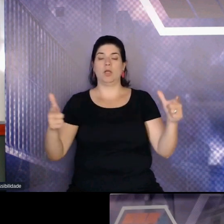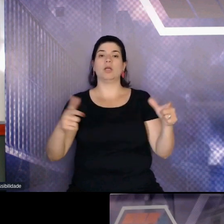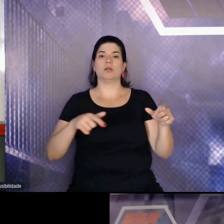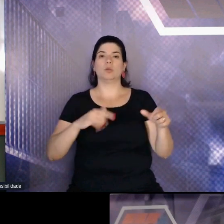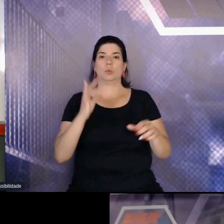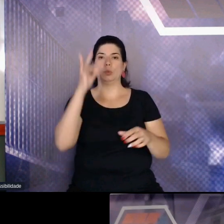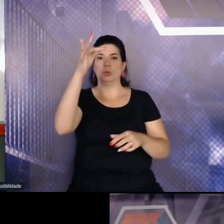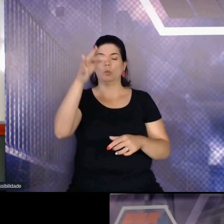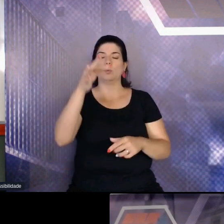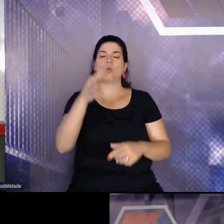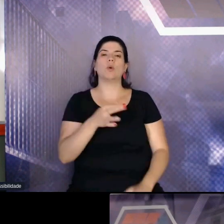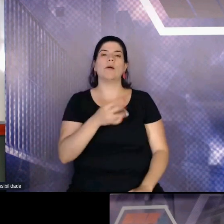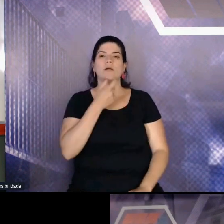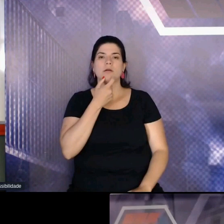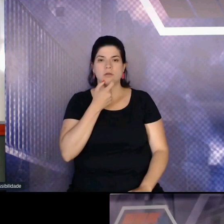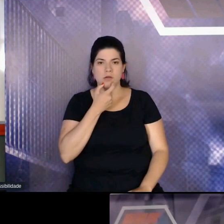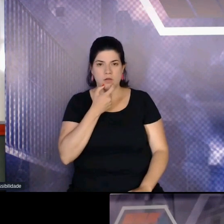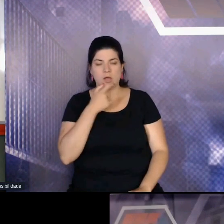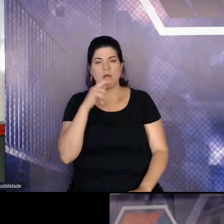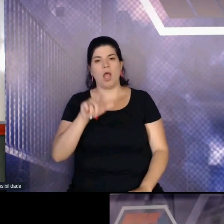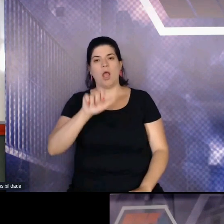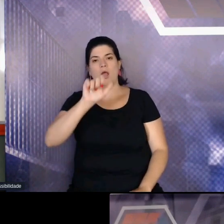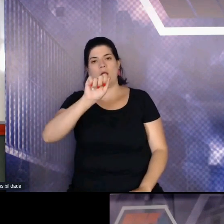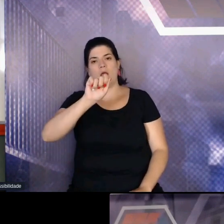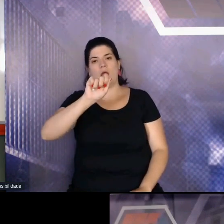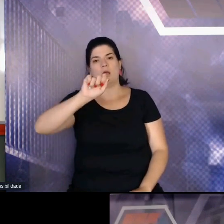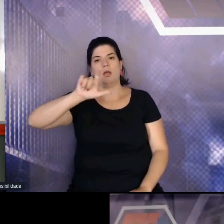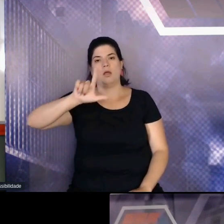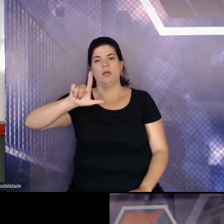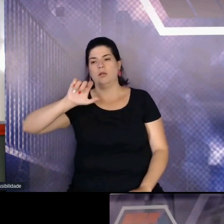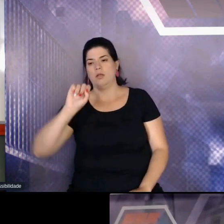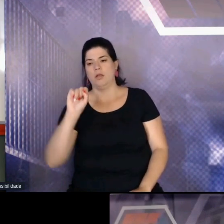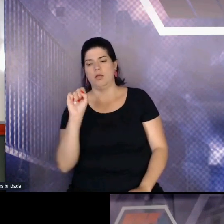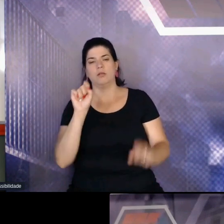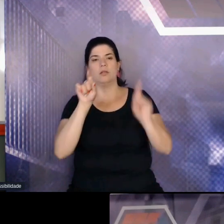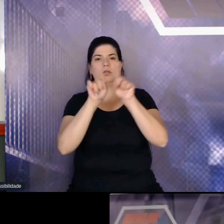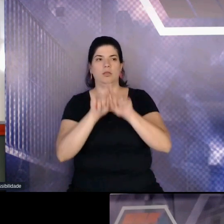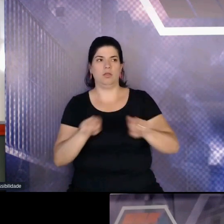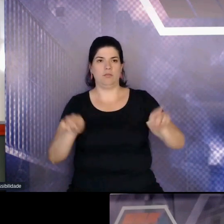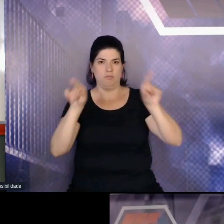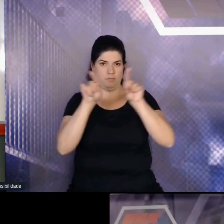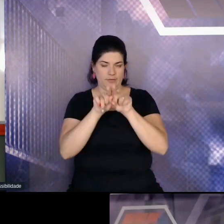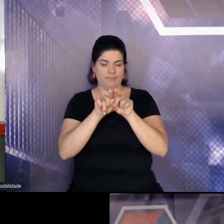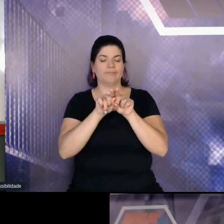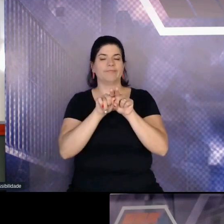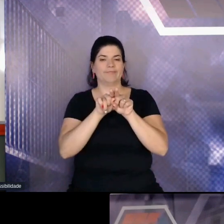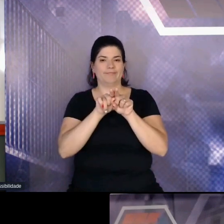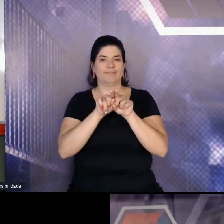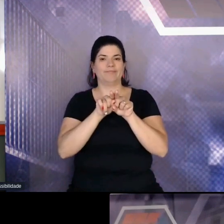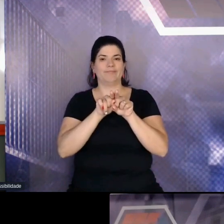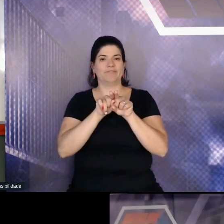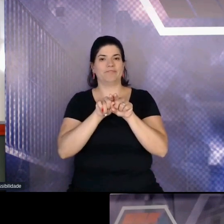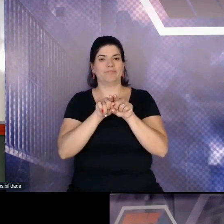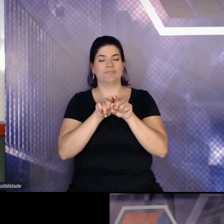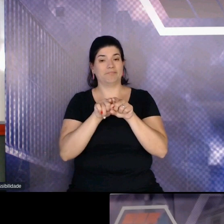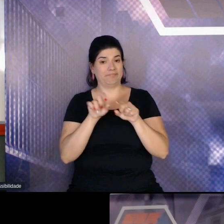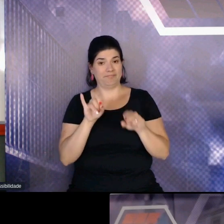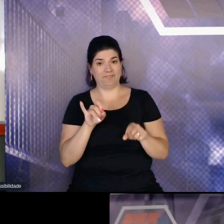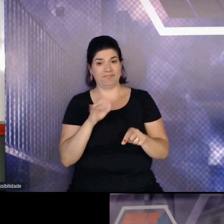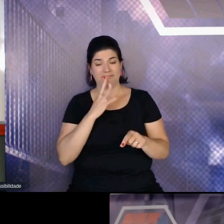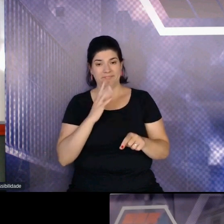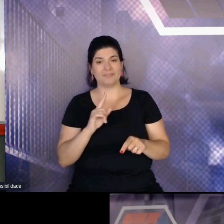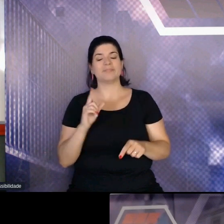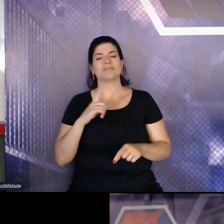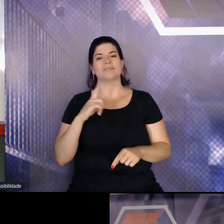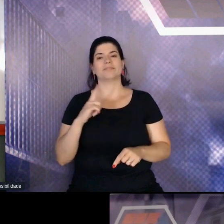para a língua americana de sinais também. Então, bom, para quem não conhece, a gente tem um